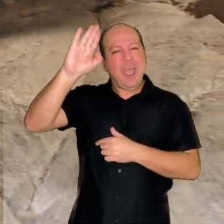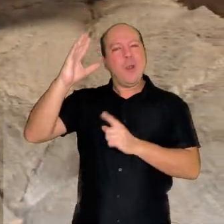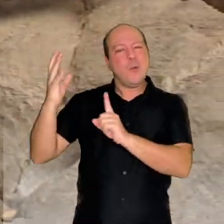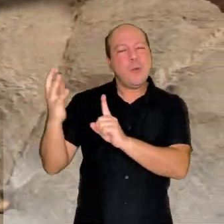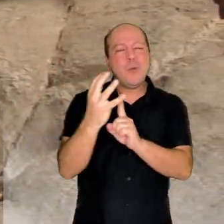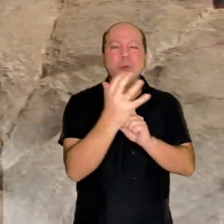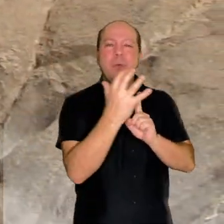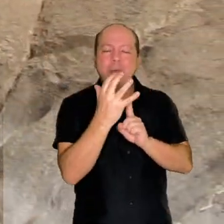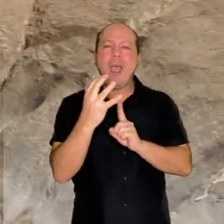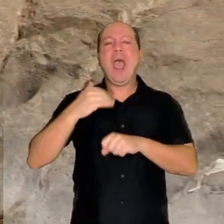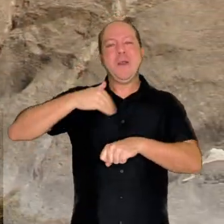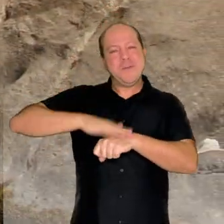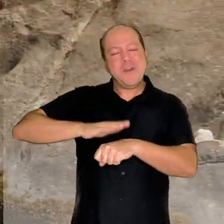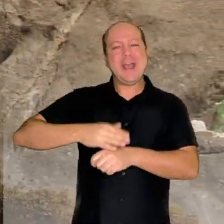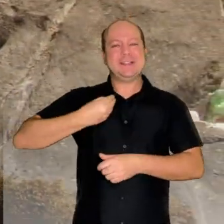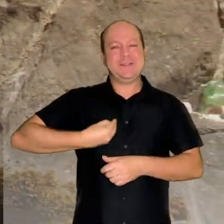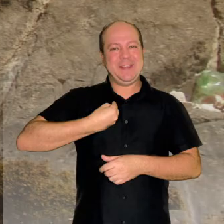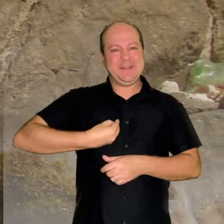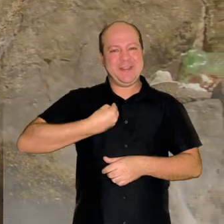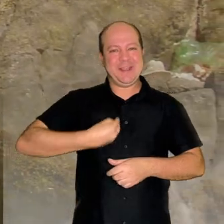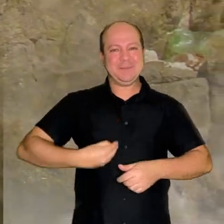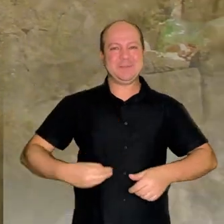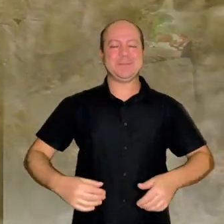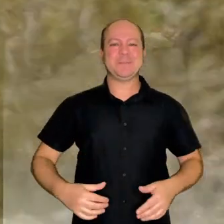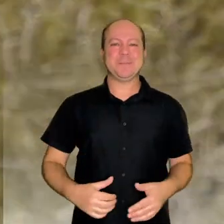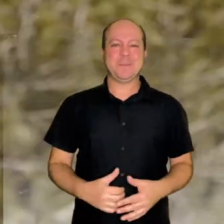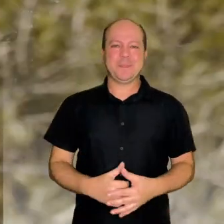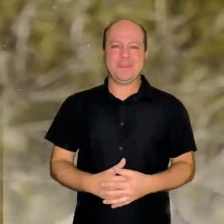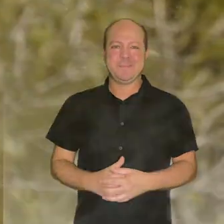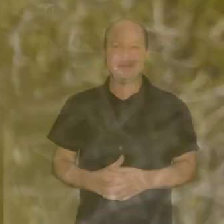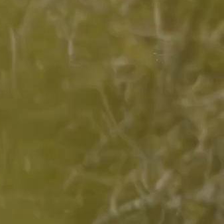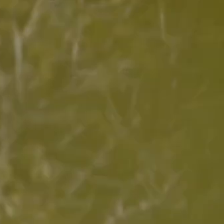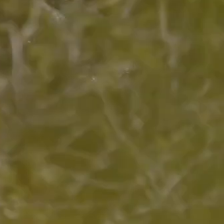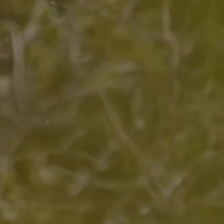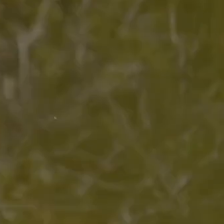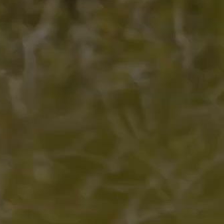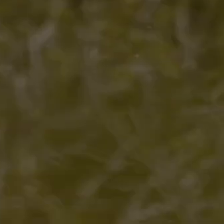vital que nos inspira e nos faz viver. Desse pobre que